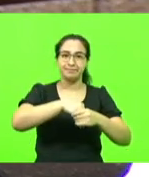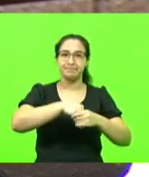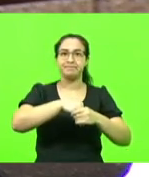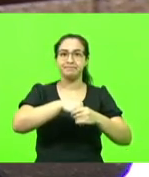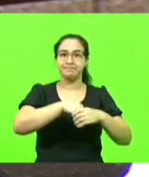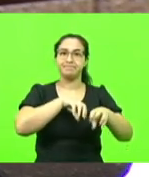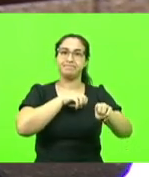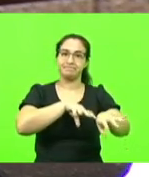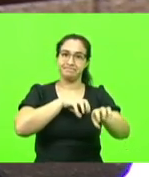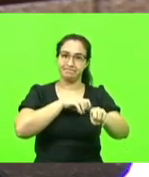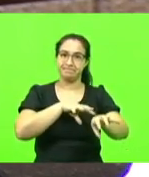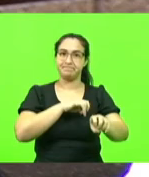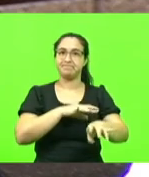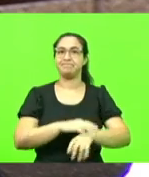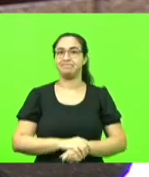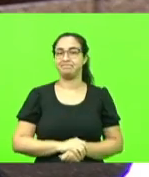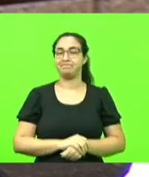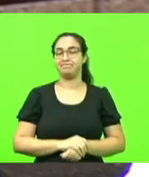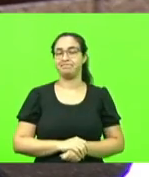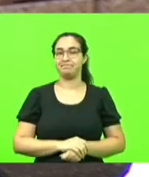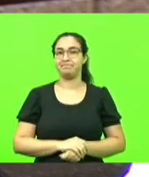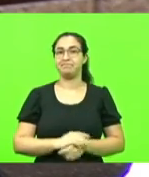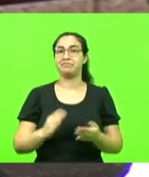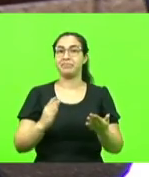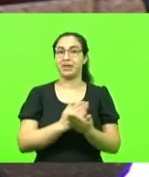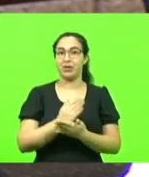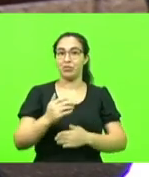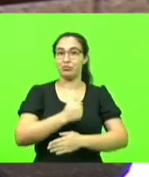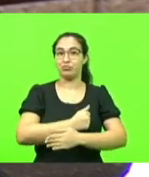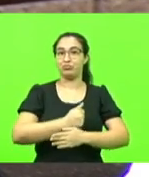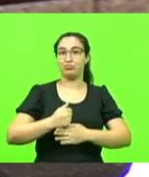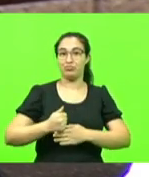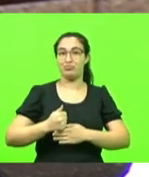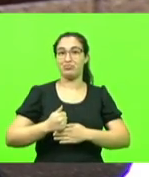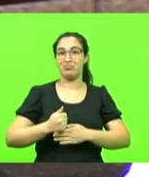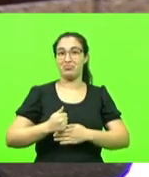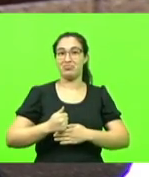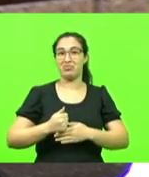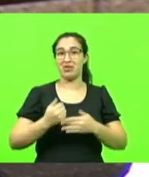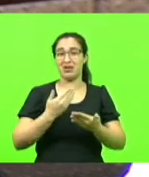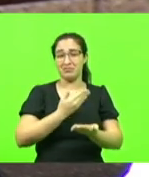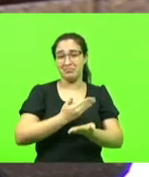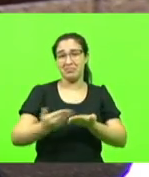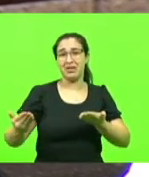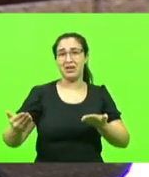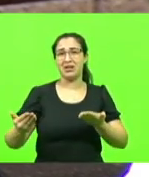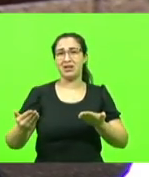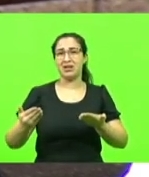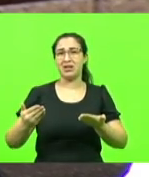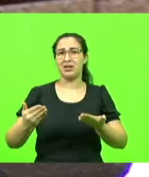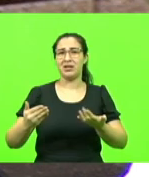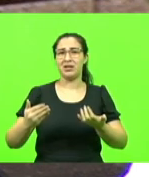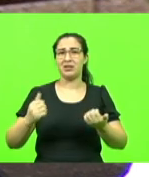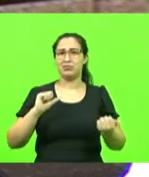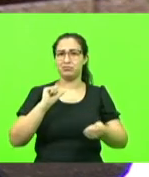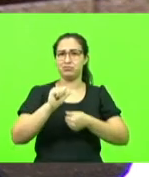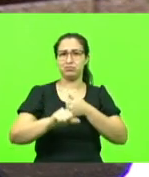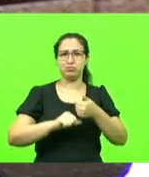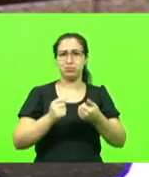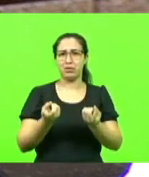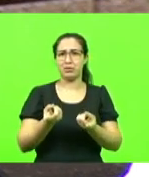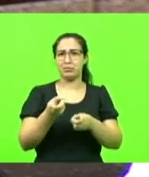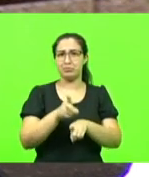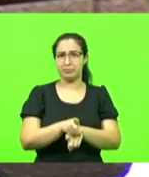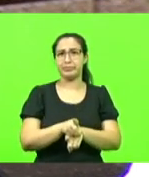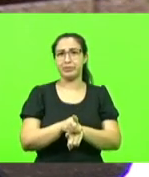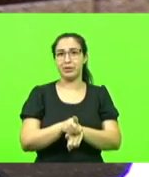desse norte moral que se tornou um sul moral, que se inverteu, os polos foram invertidos, e essas pessoas